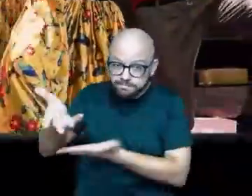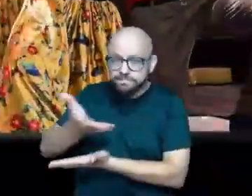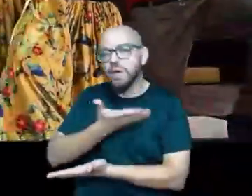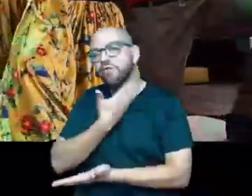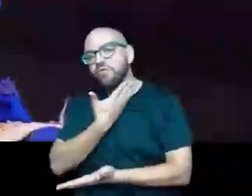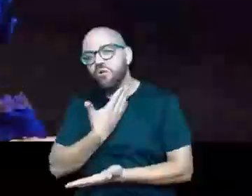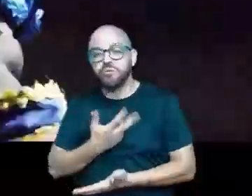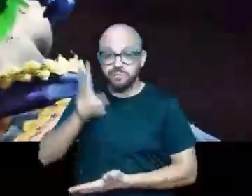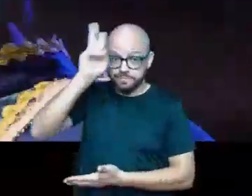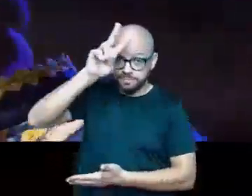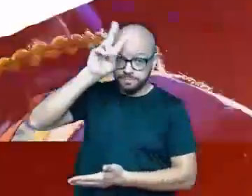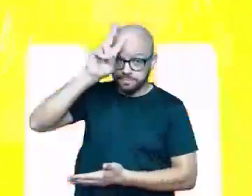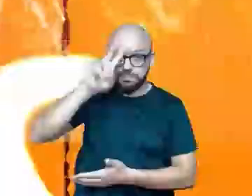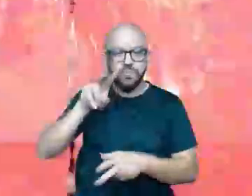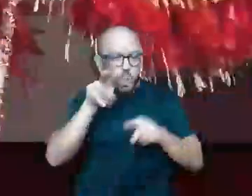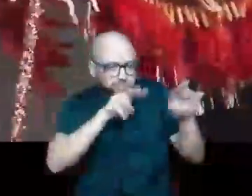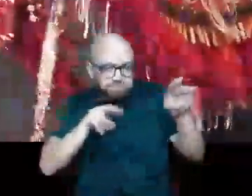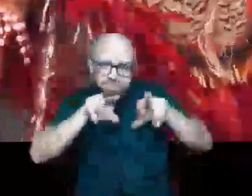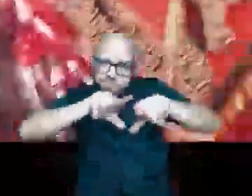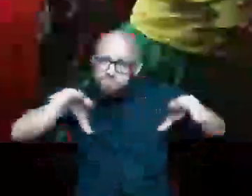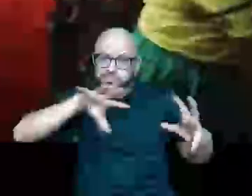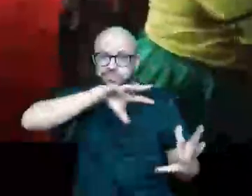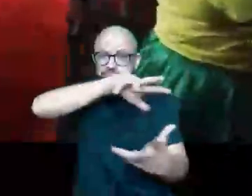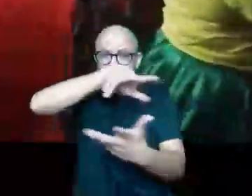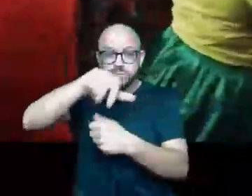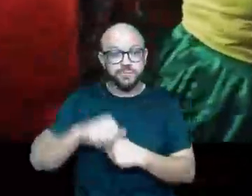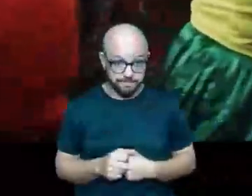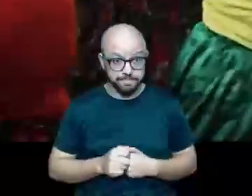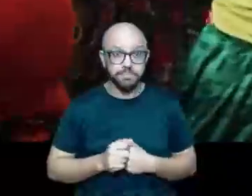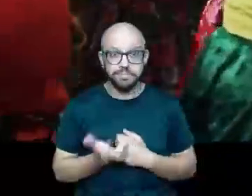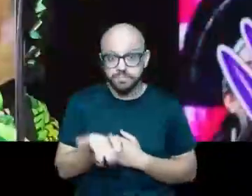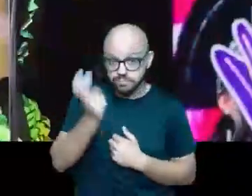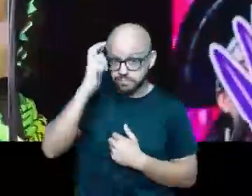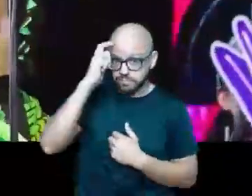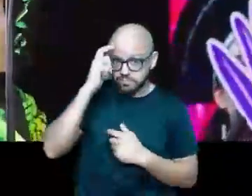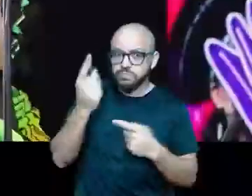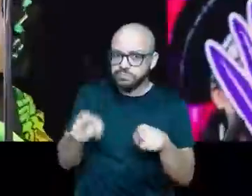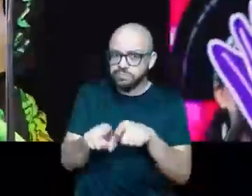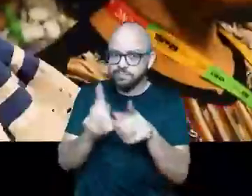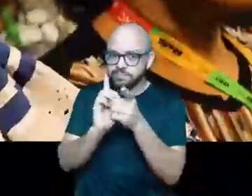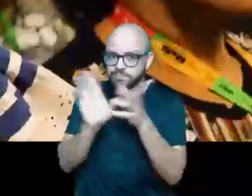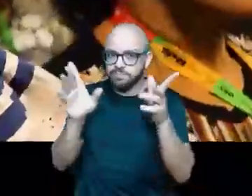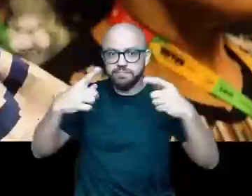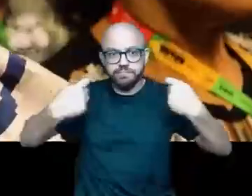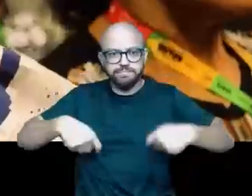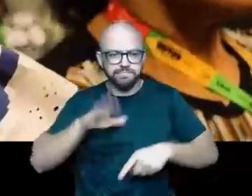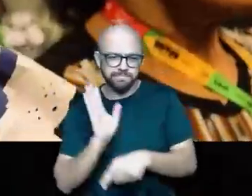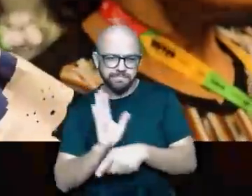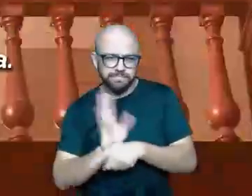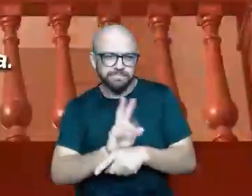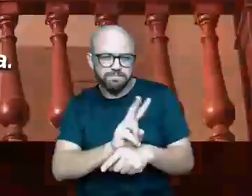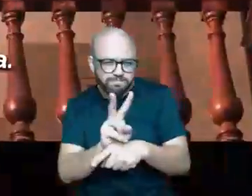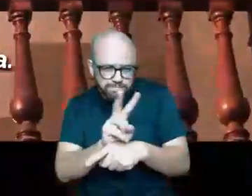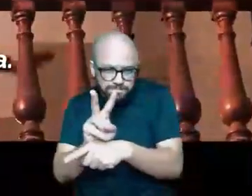a convivência de diferentes vozes, histórias e visões de mundo. E por isso a cultura, tal qual a